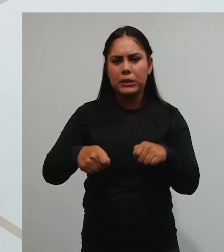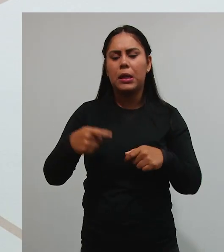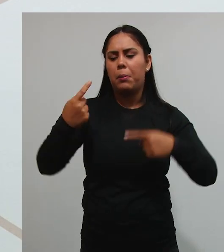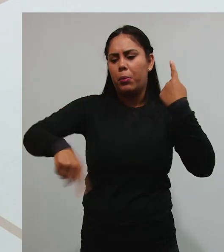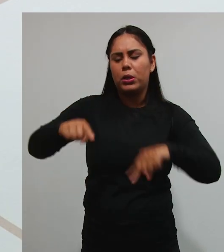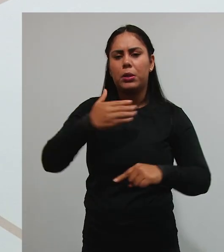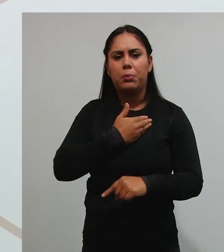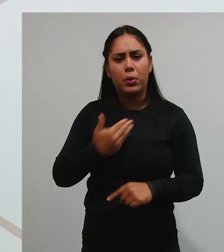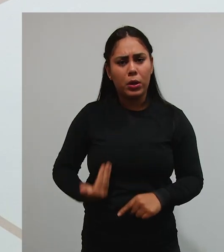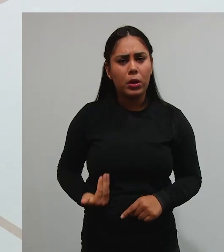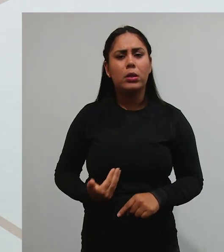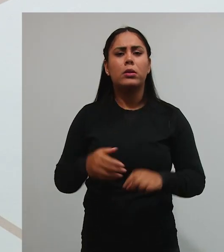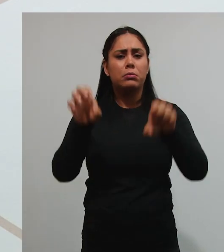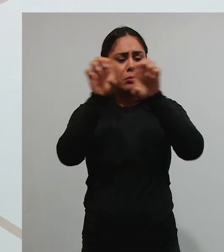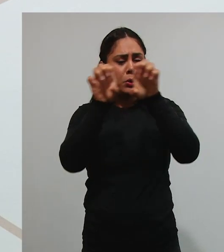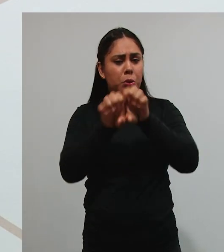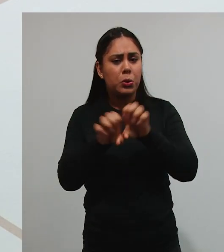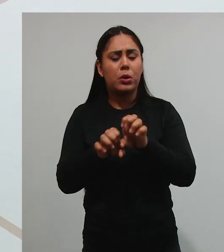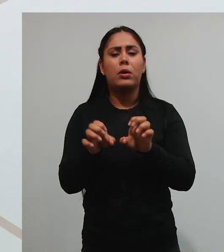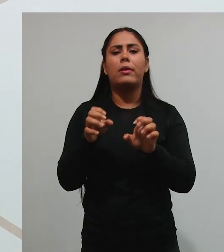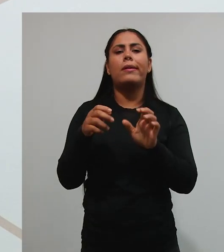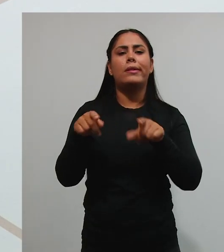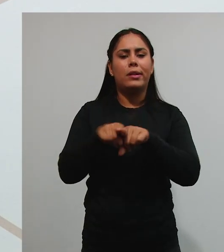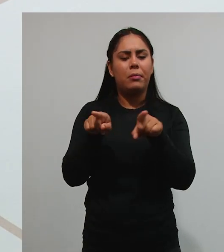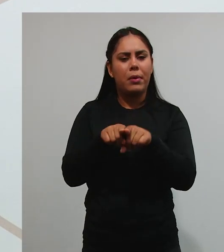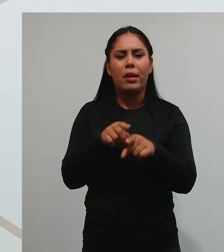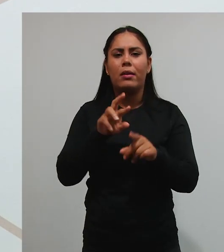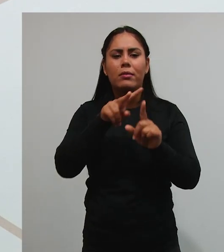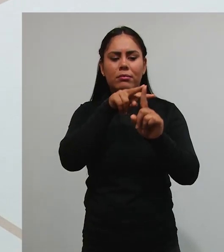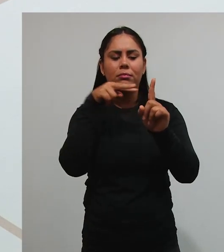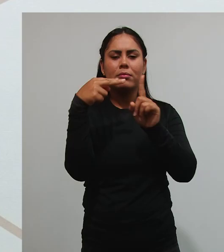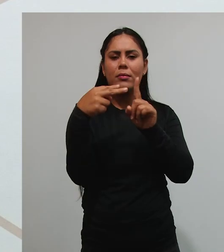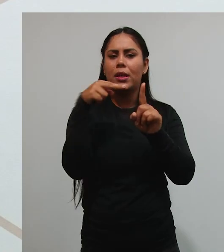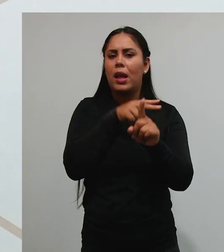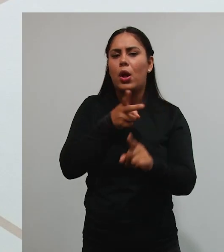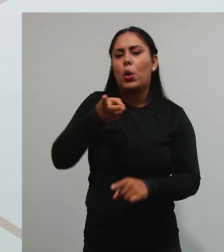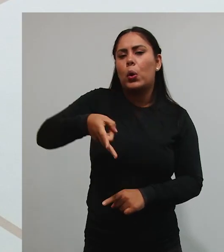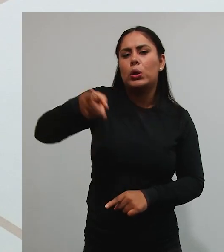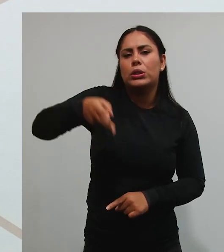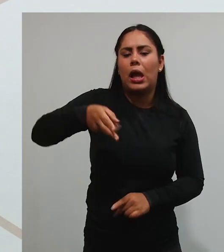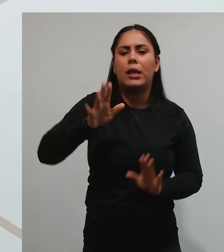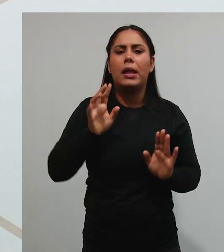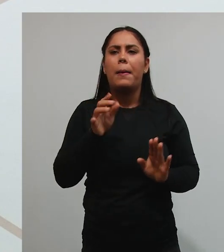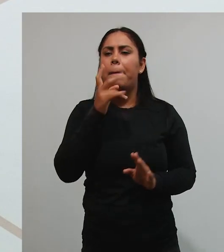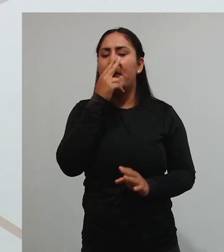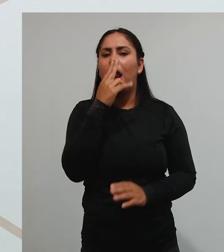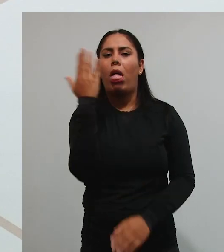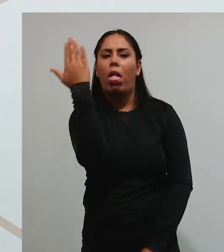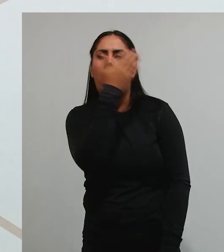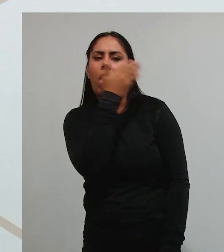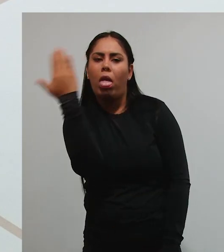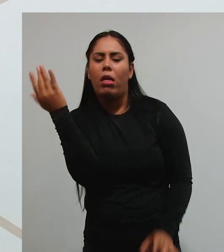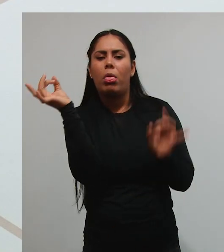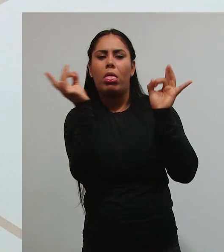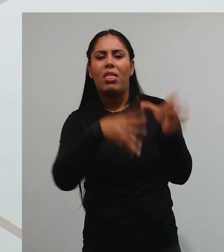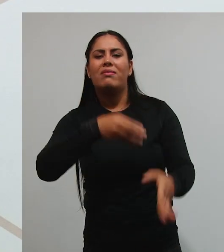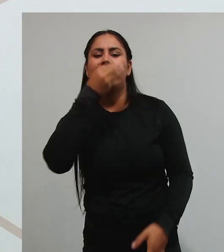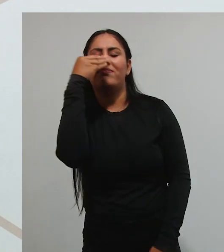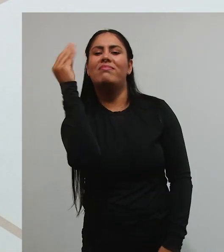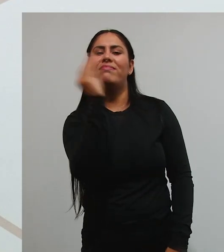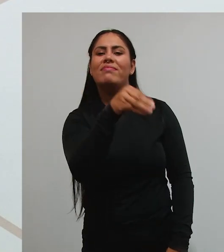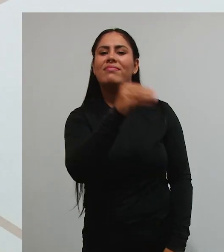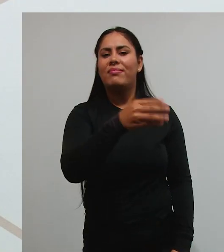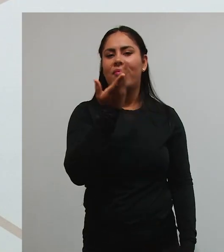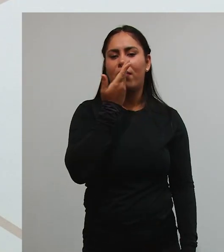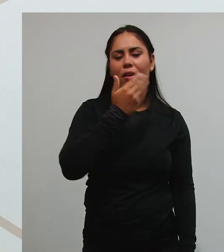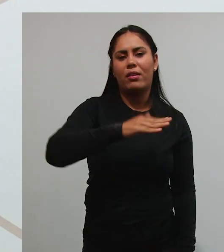luta por políticas públicas, por programas e por uma educação que vise, né, não continue invisibilizando